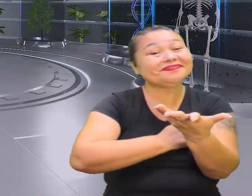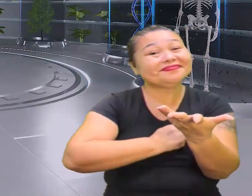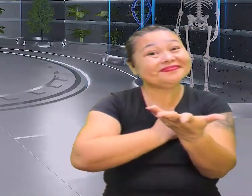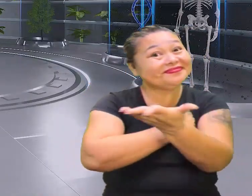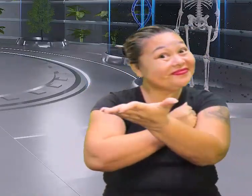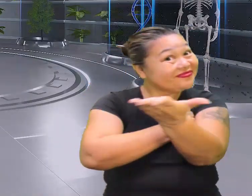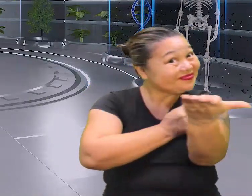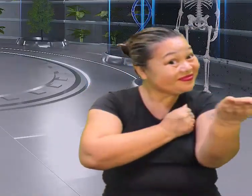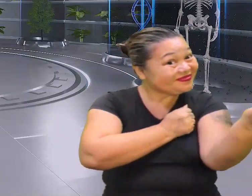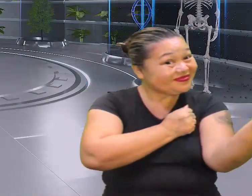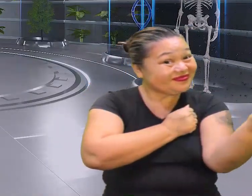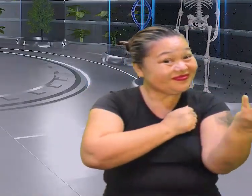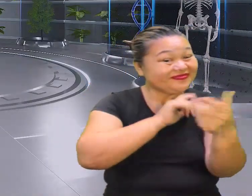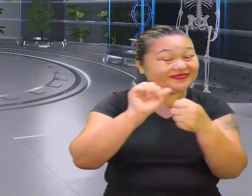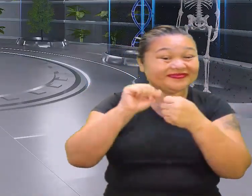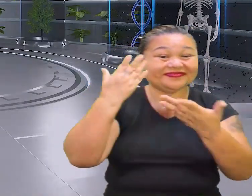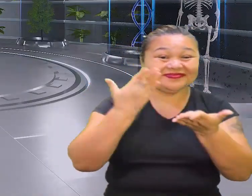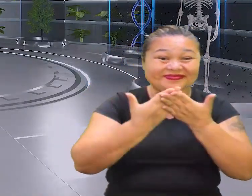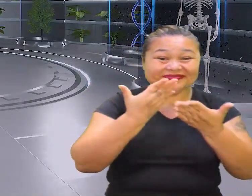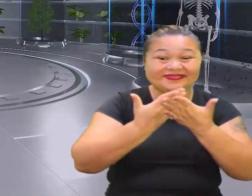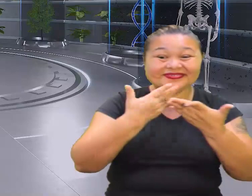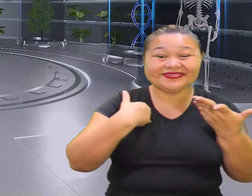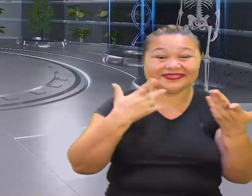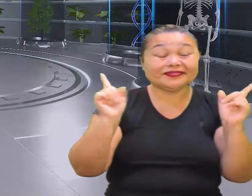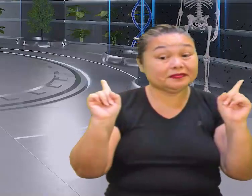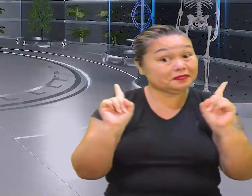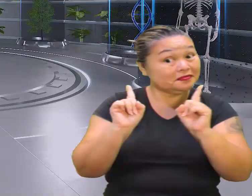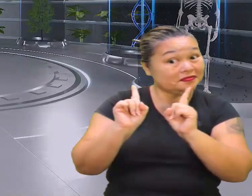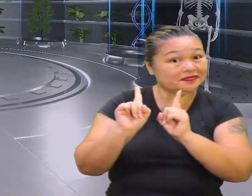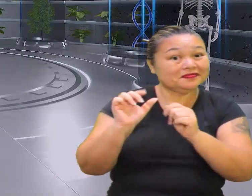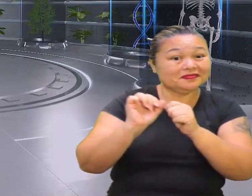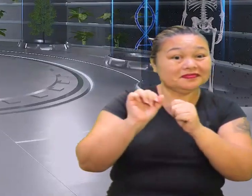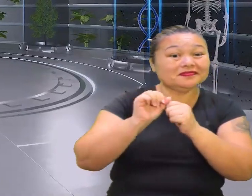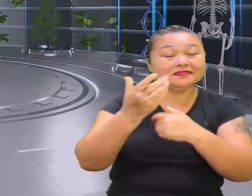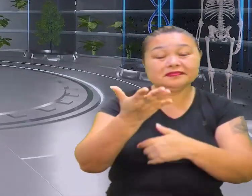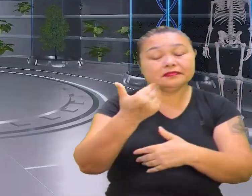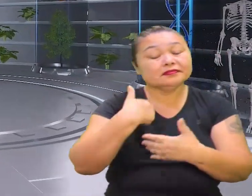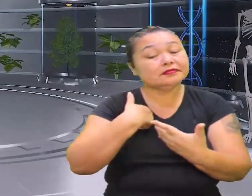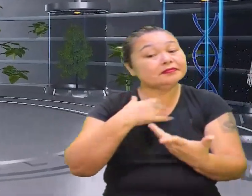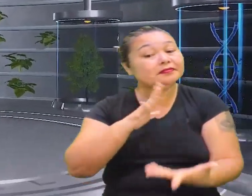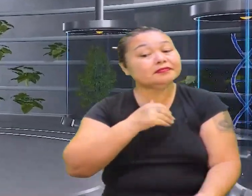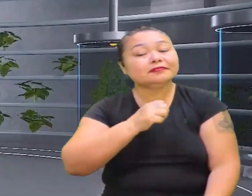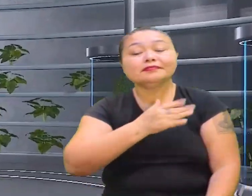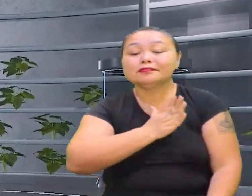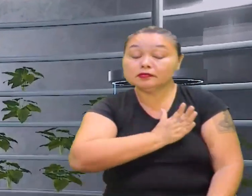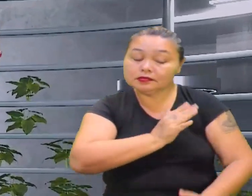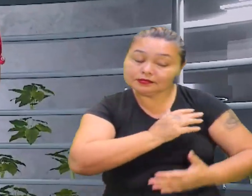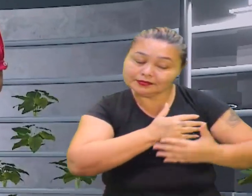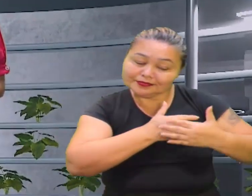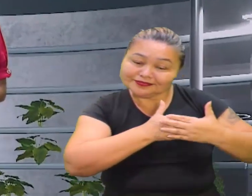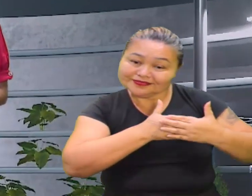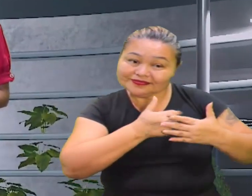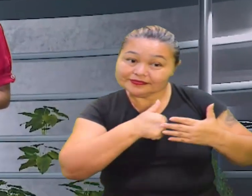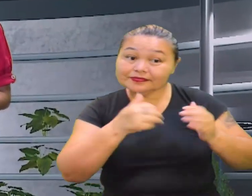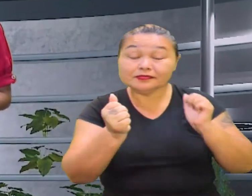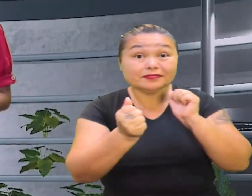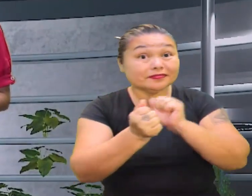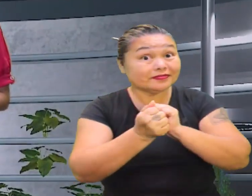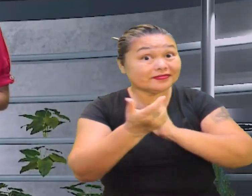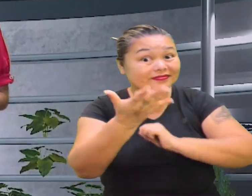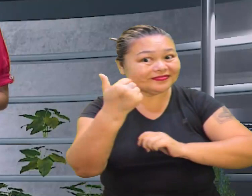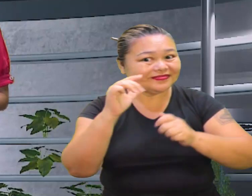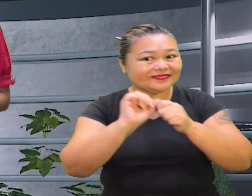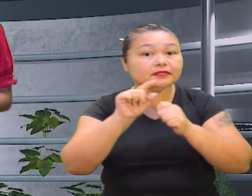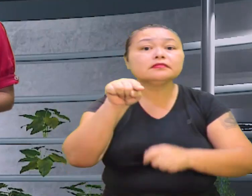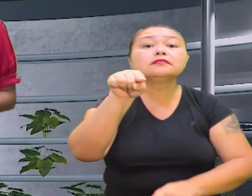de vocês. Mas na aula de hoje tem companhia, né, professora? Sim, com certeza. Fica com o coraçãozinho aquecidinho quando vocês estão aqui com a gente. Ih,